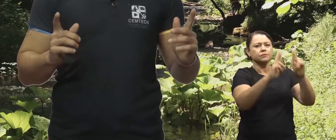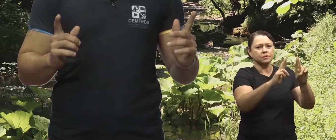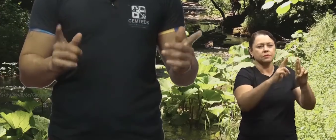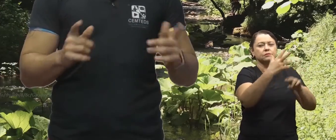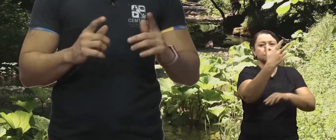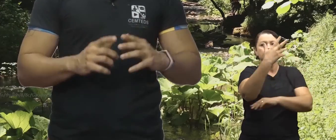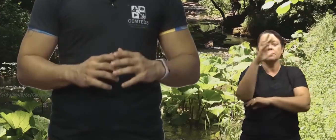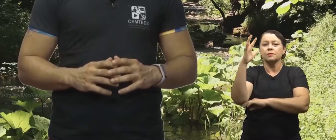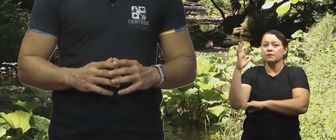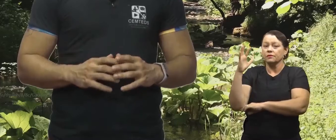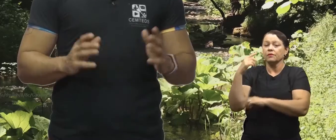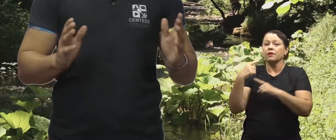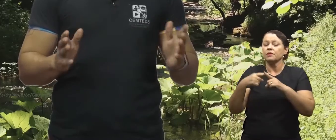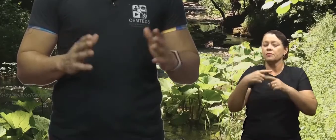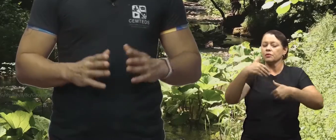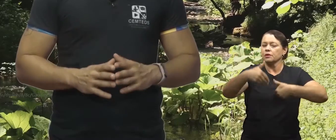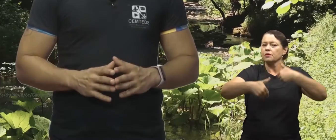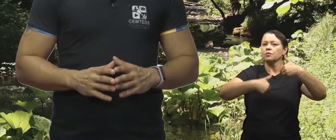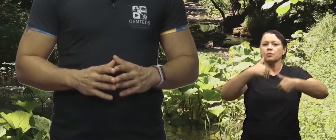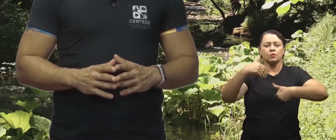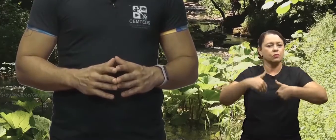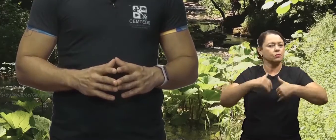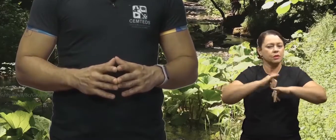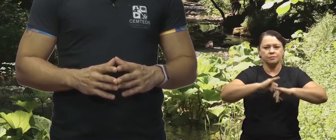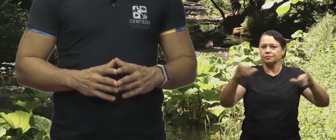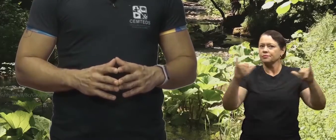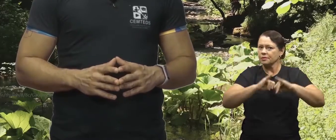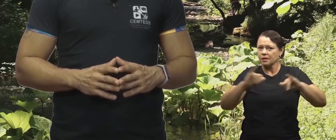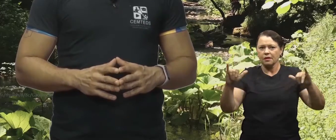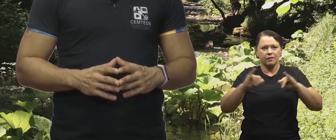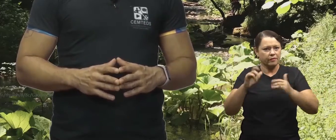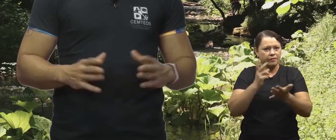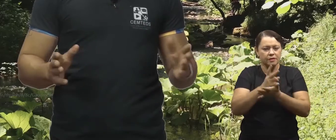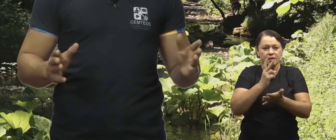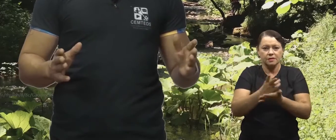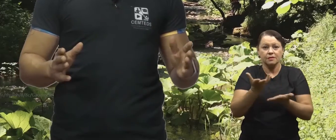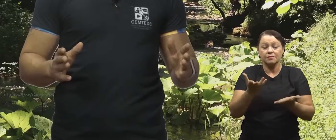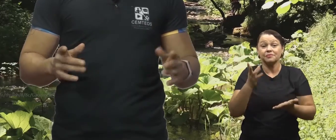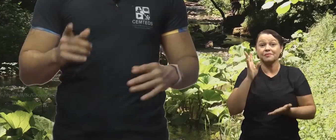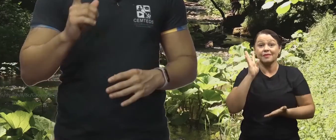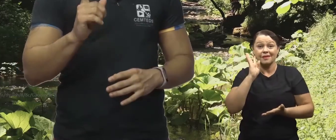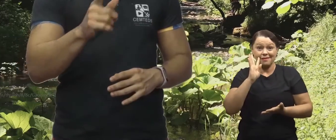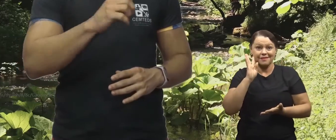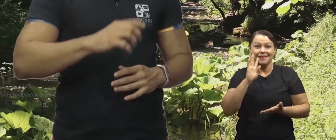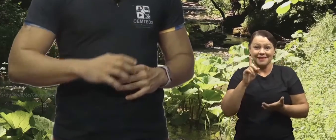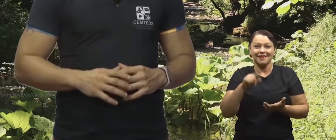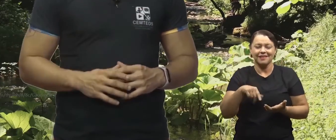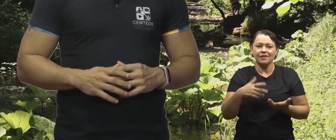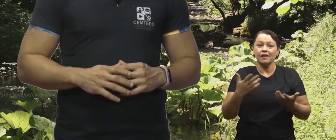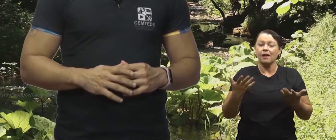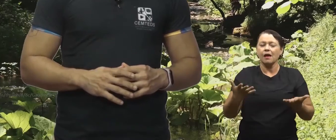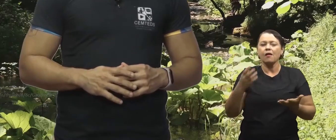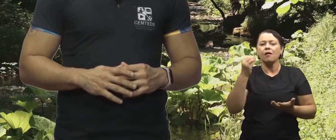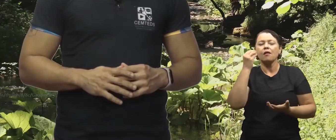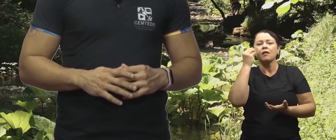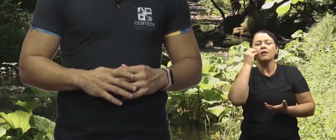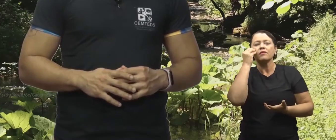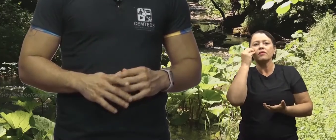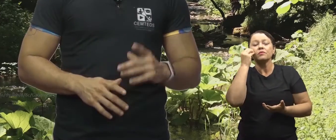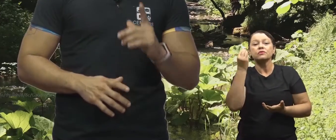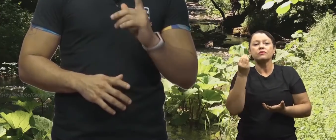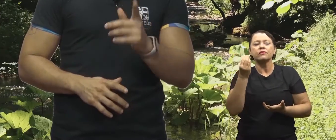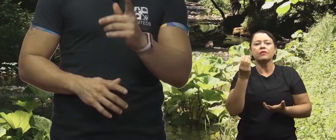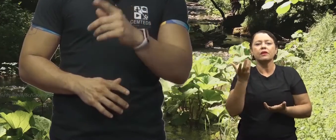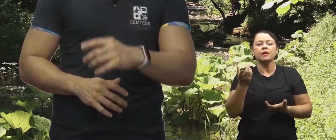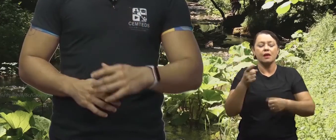o Curupira sempre lembra aqueles que tentam maltratar a floresta. Legal, não é? Agora vamos testar os nossos